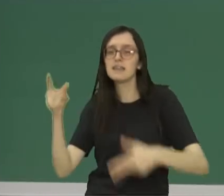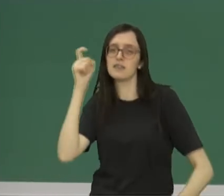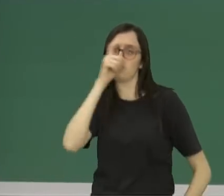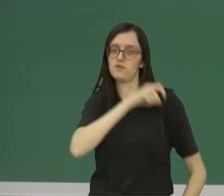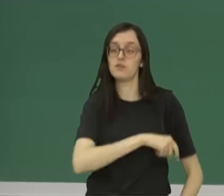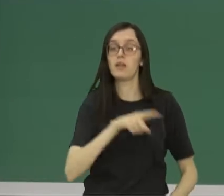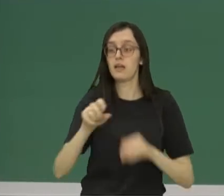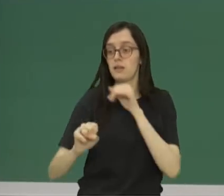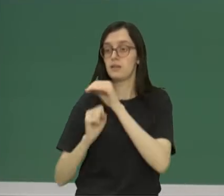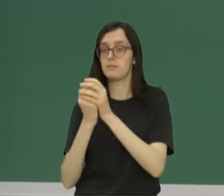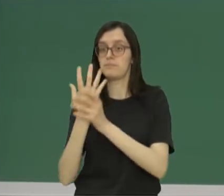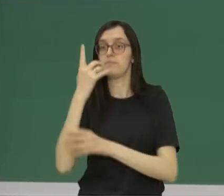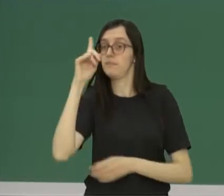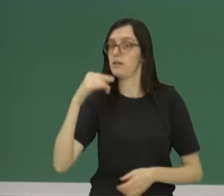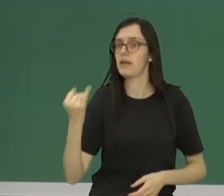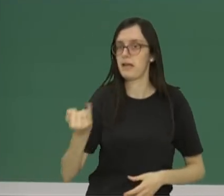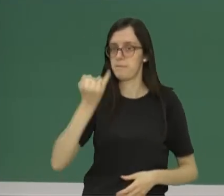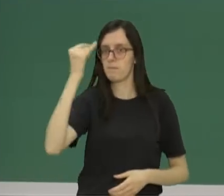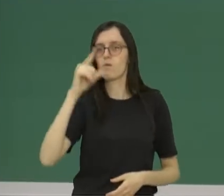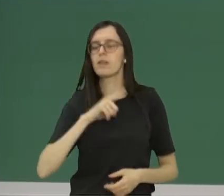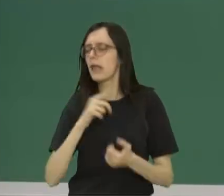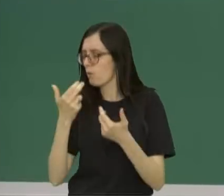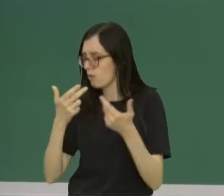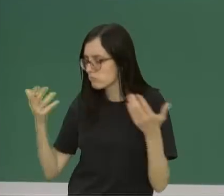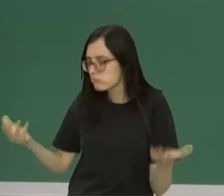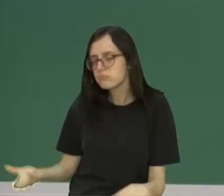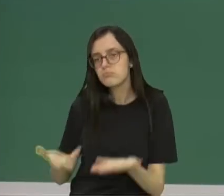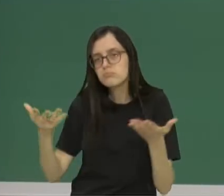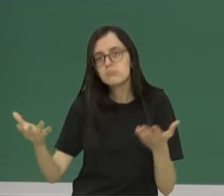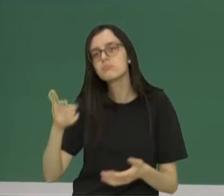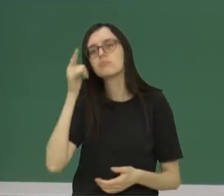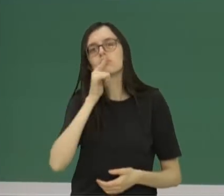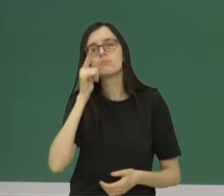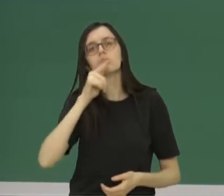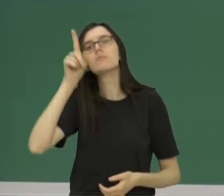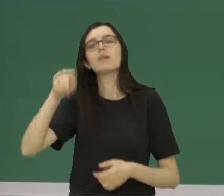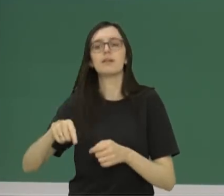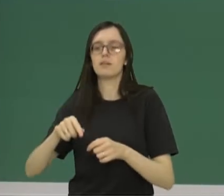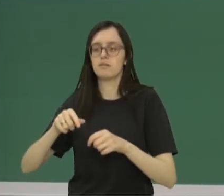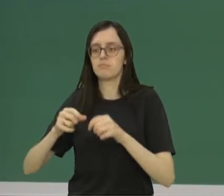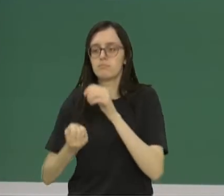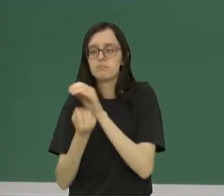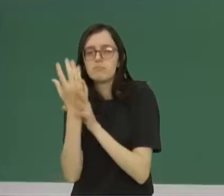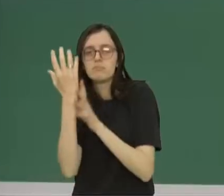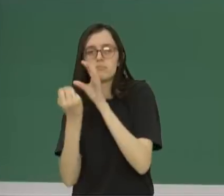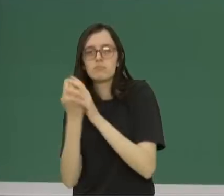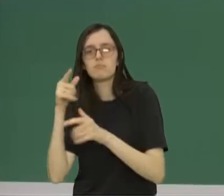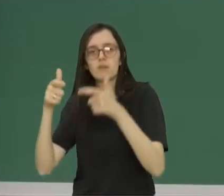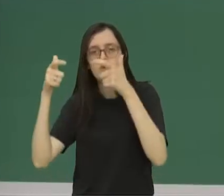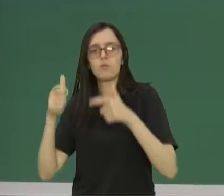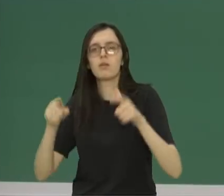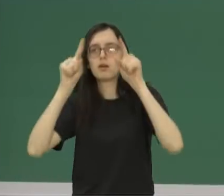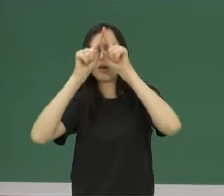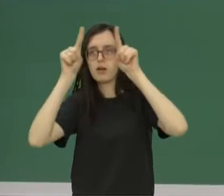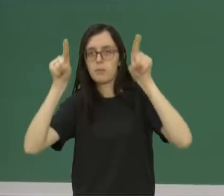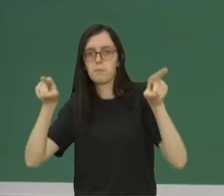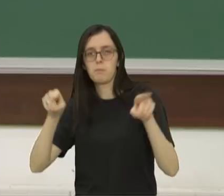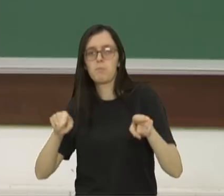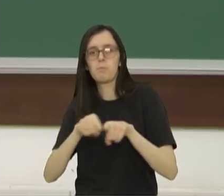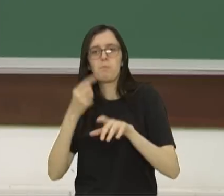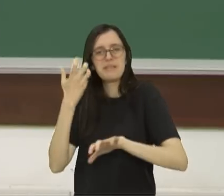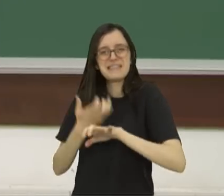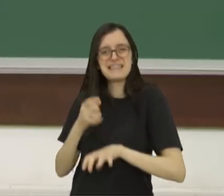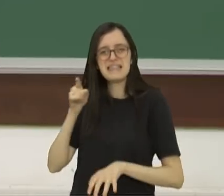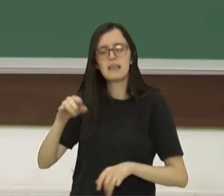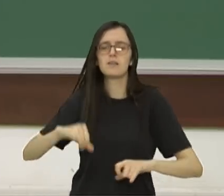planta importante, né? Então, há um incentivo de plantar ela lá na região do polígono das secas, essa região